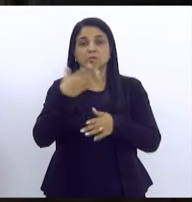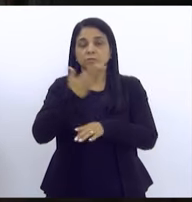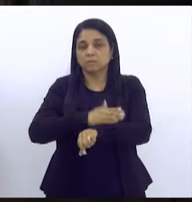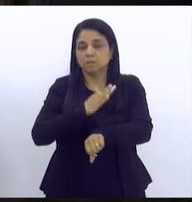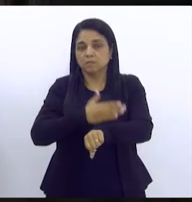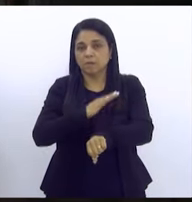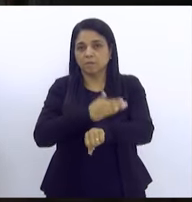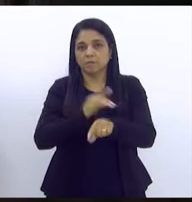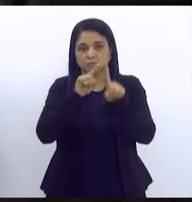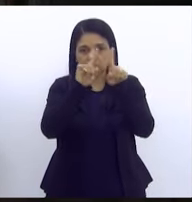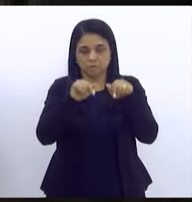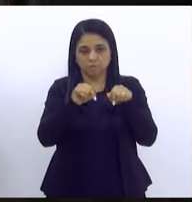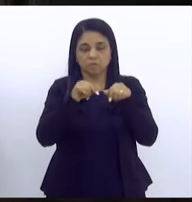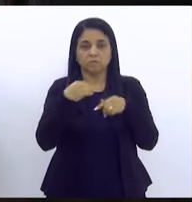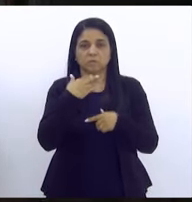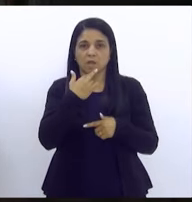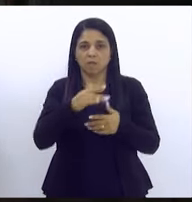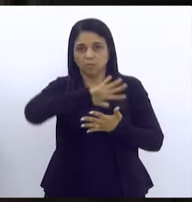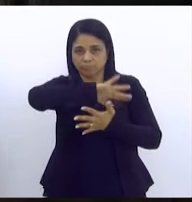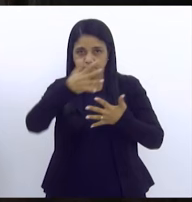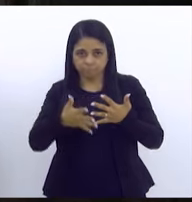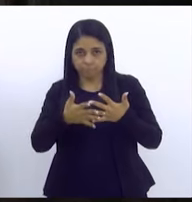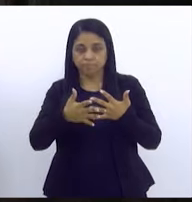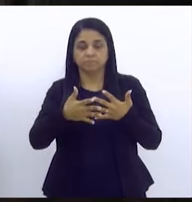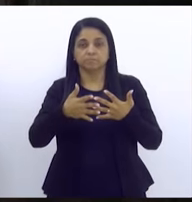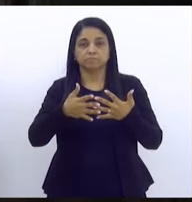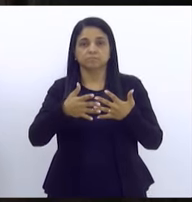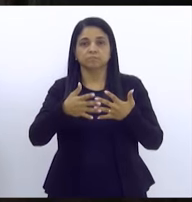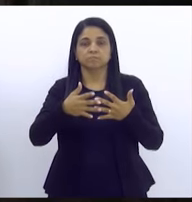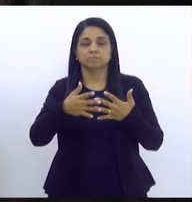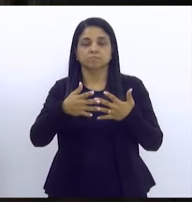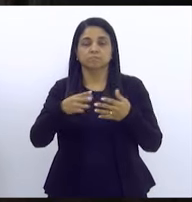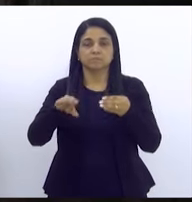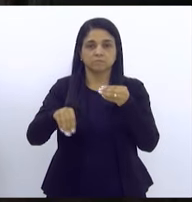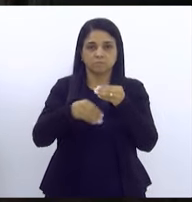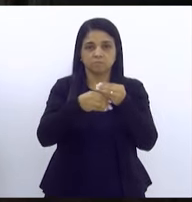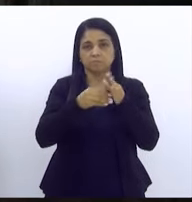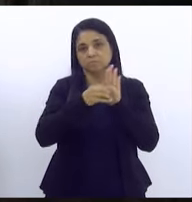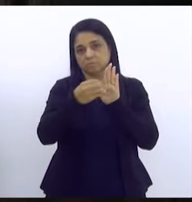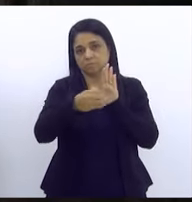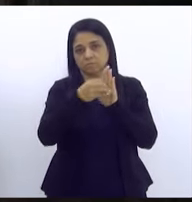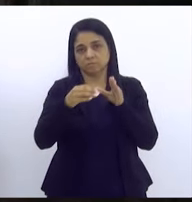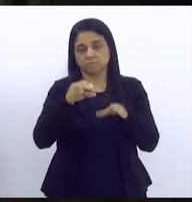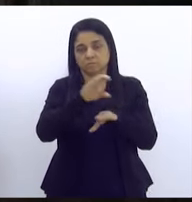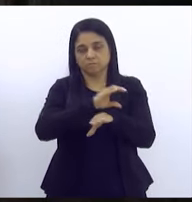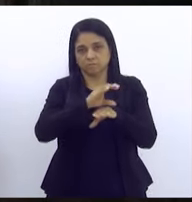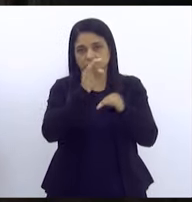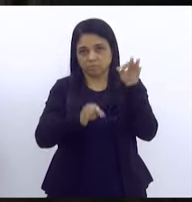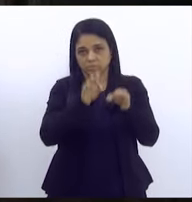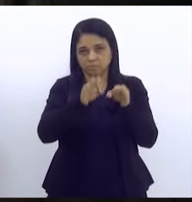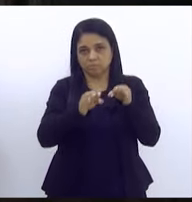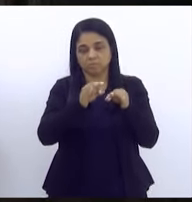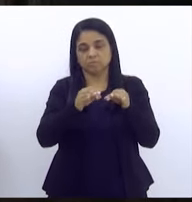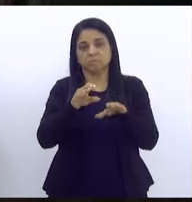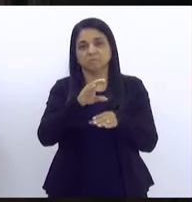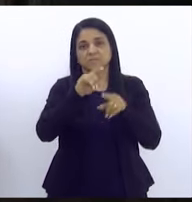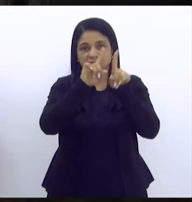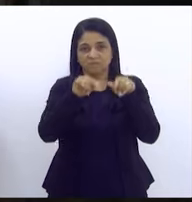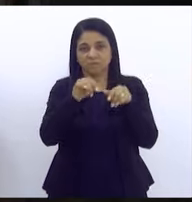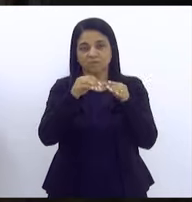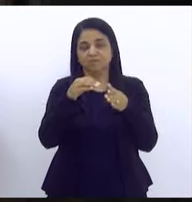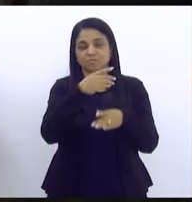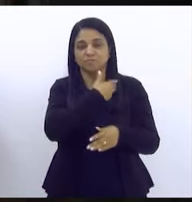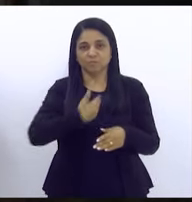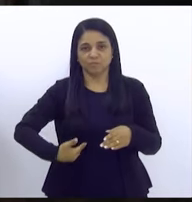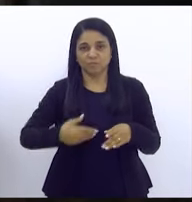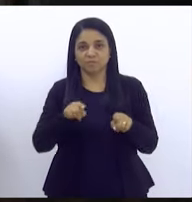treinamento de servidor na linguagem brasileira de sinais Libras. Pareceres das Comissões de Constituição e Justiça pela condicionalidade de servidores público favorável,